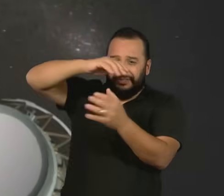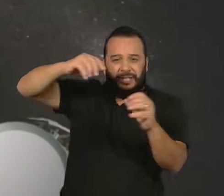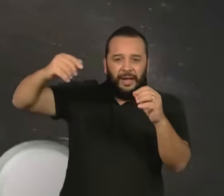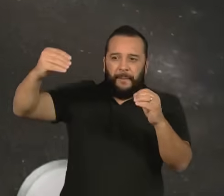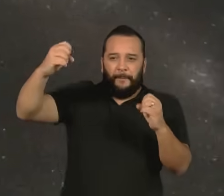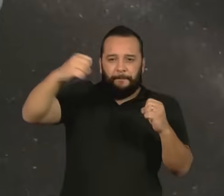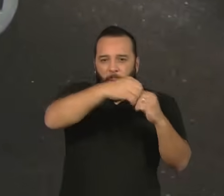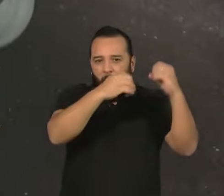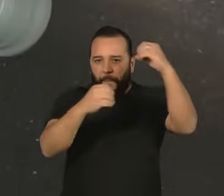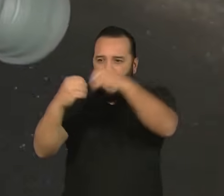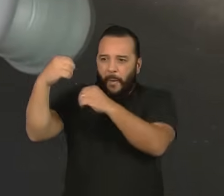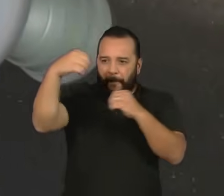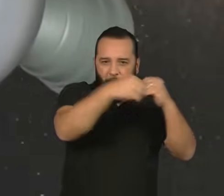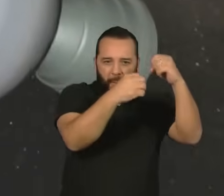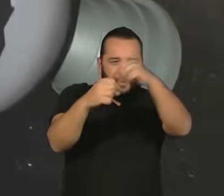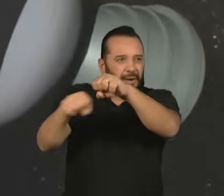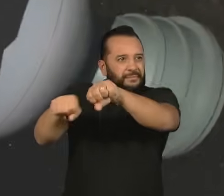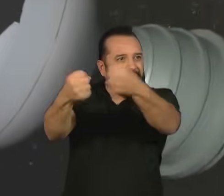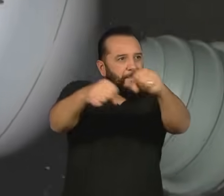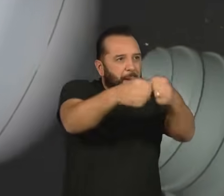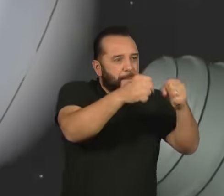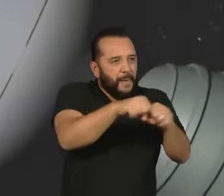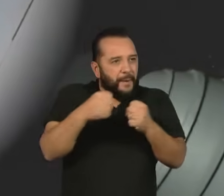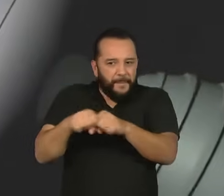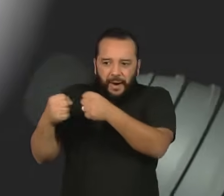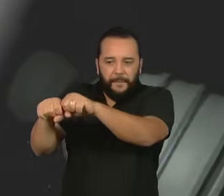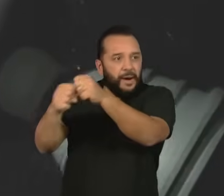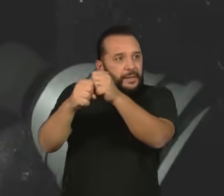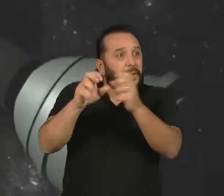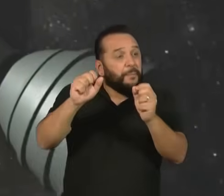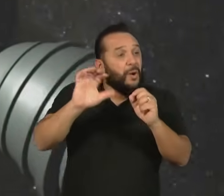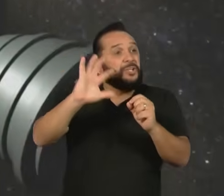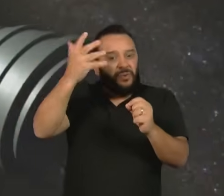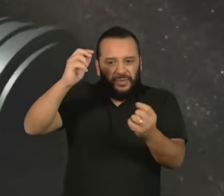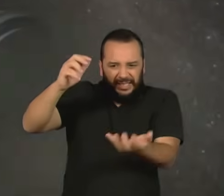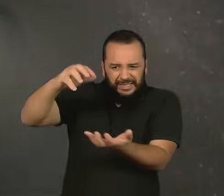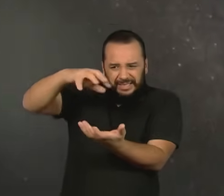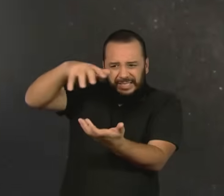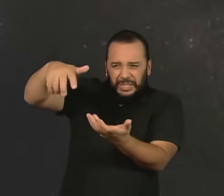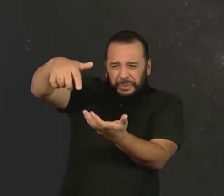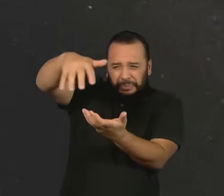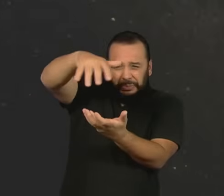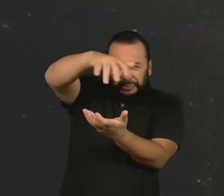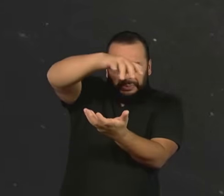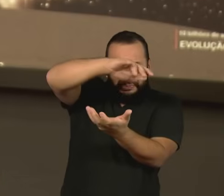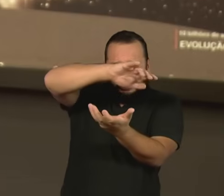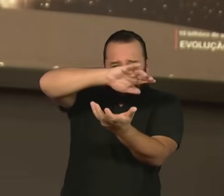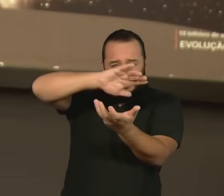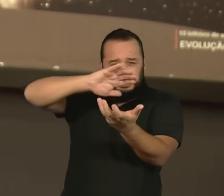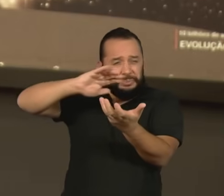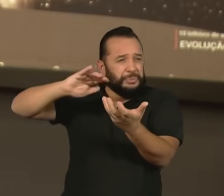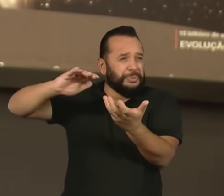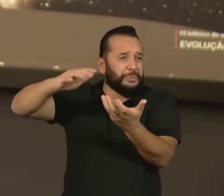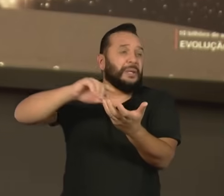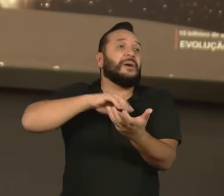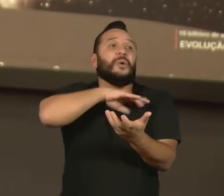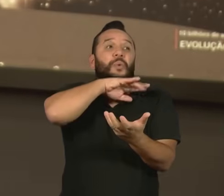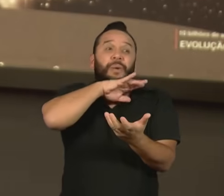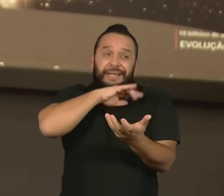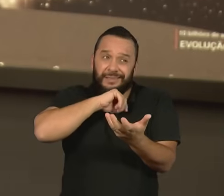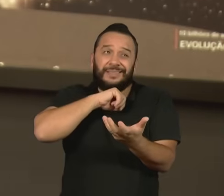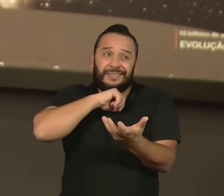assim sucessivamente. E isso gera uma nuvem que torne a órbita baixa inviável. Por enquanto isso é